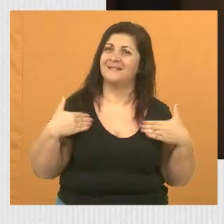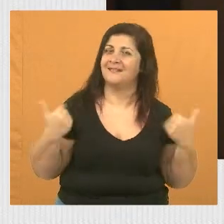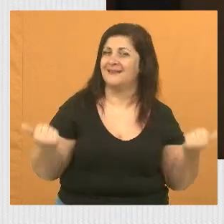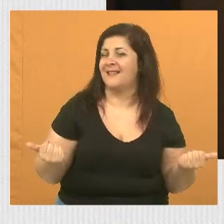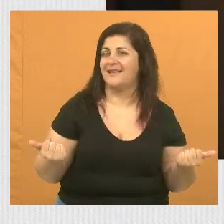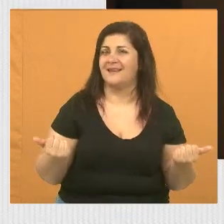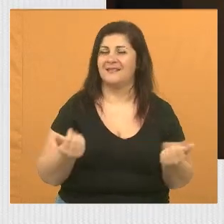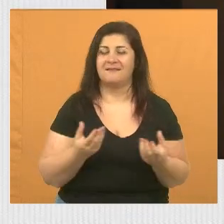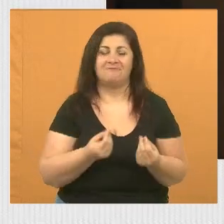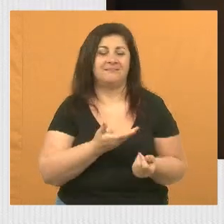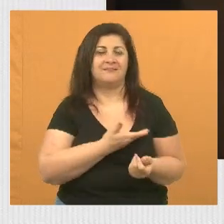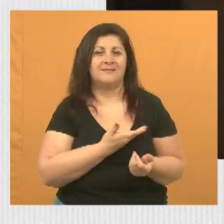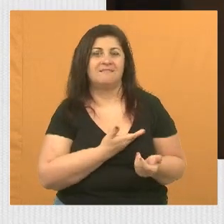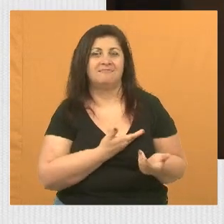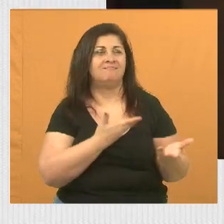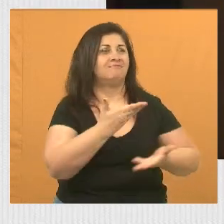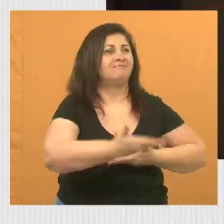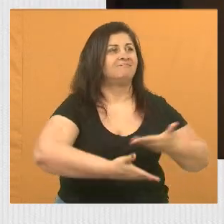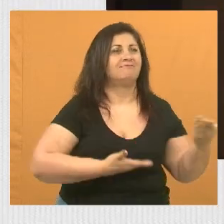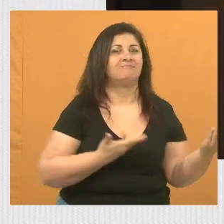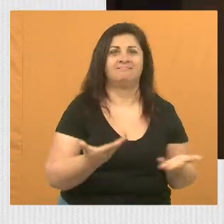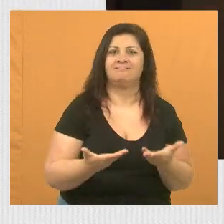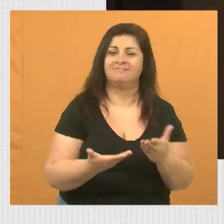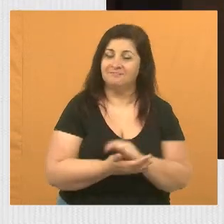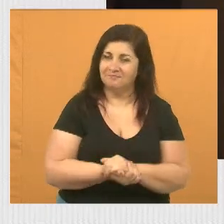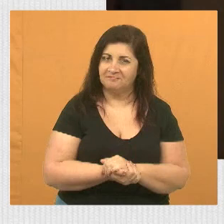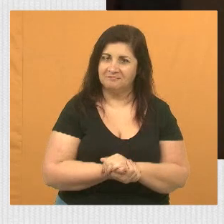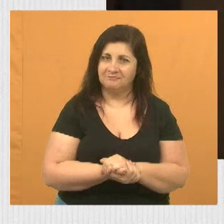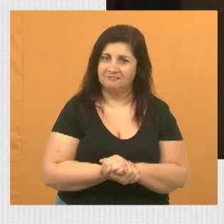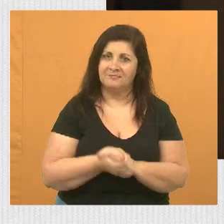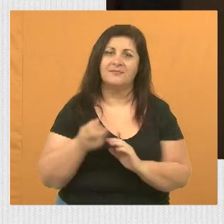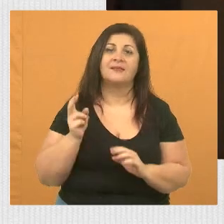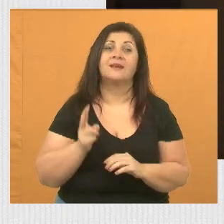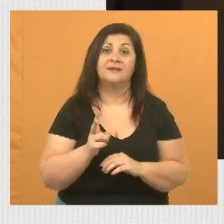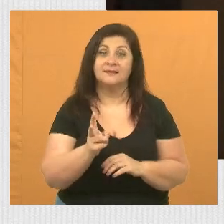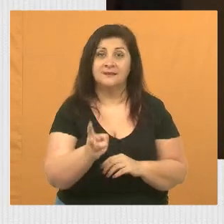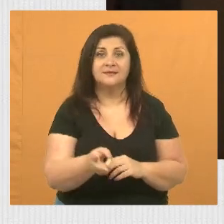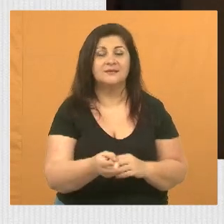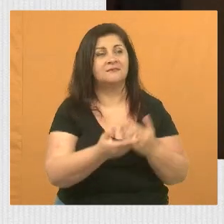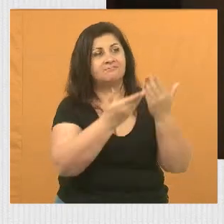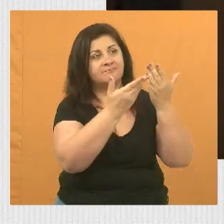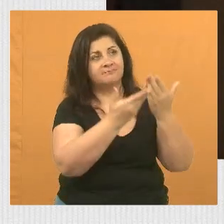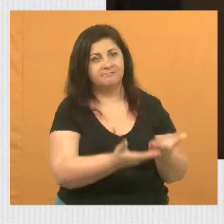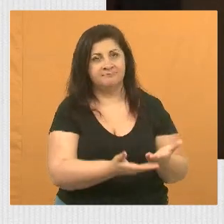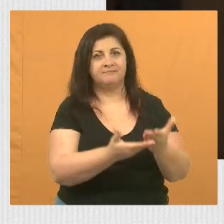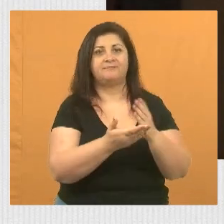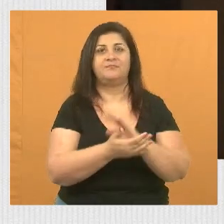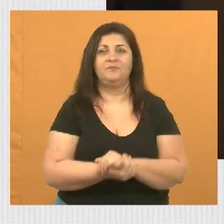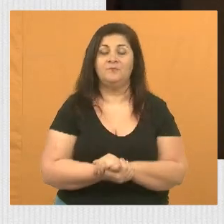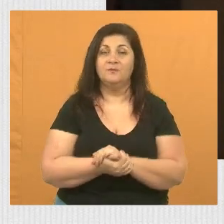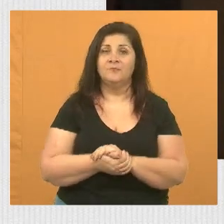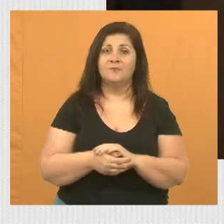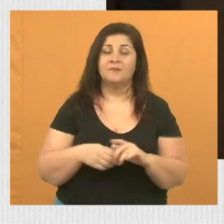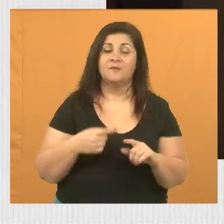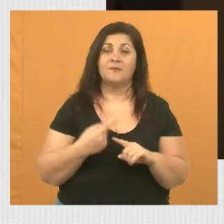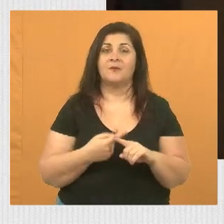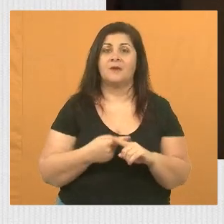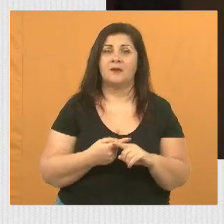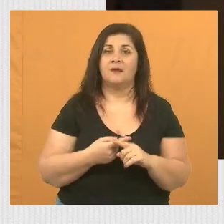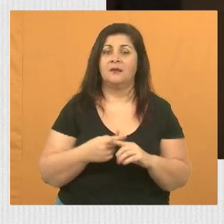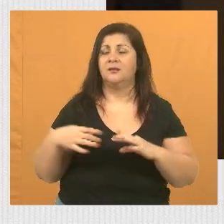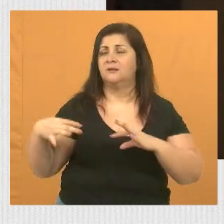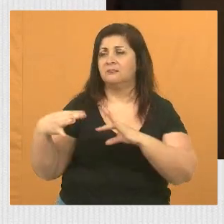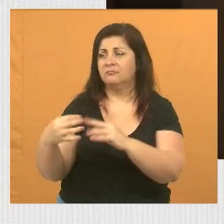prestativa, muito amiga, muito solidária. E que ela continue sendo essa pessoa, porque as